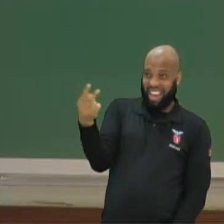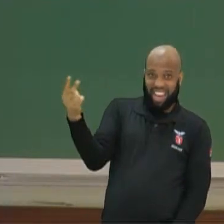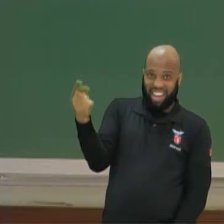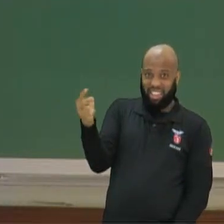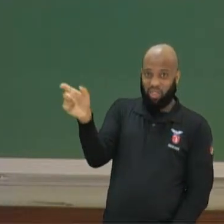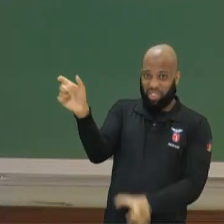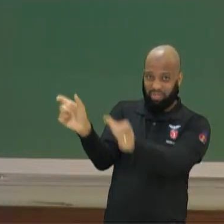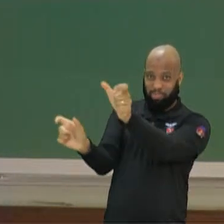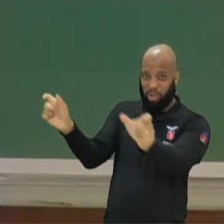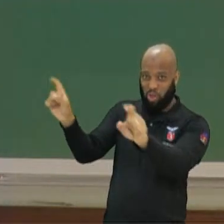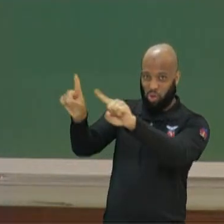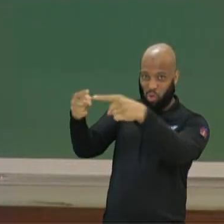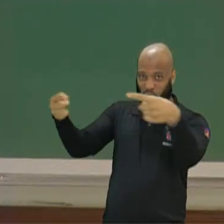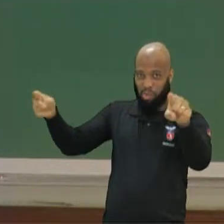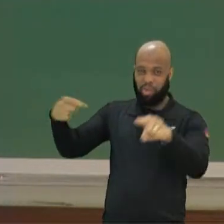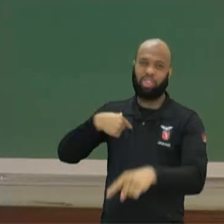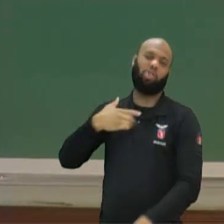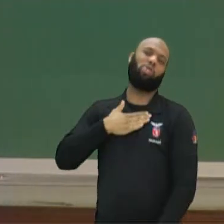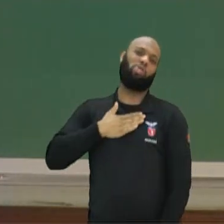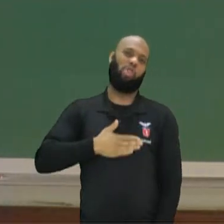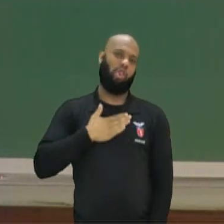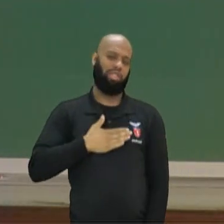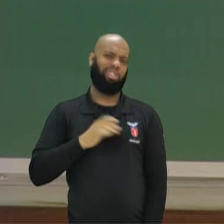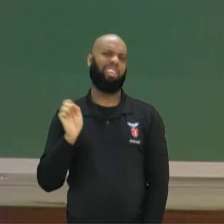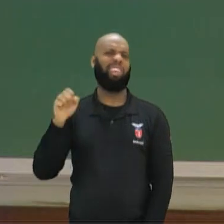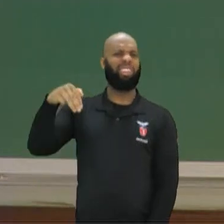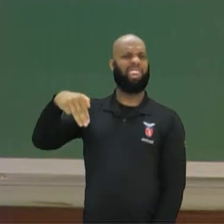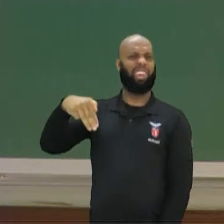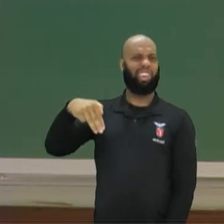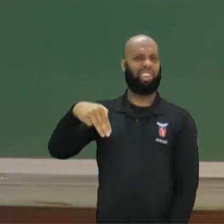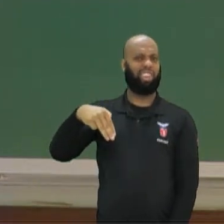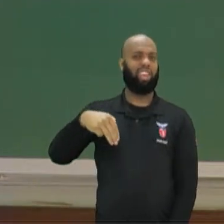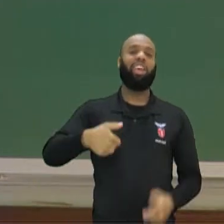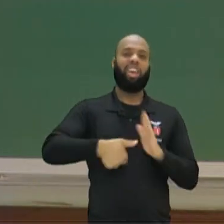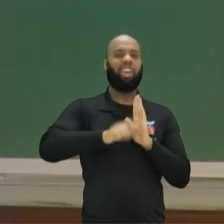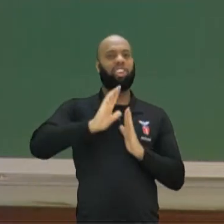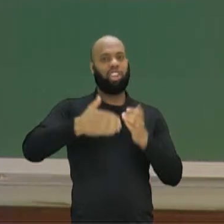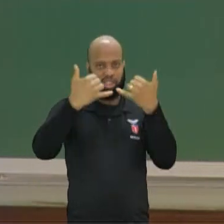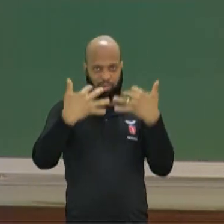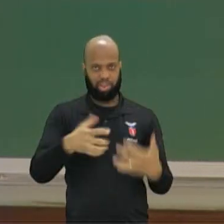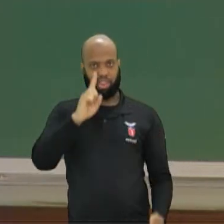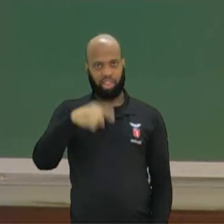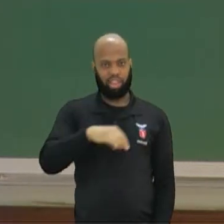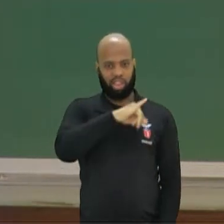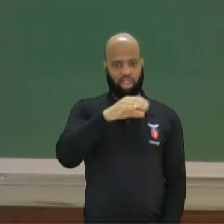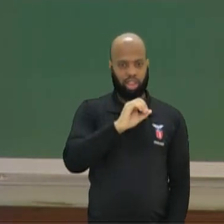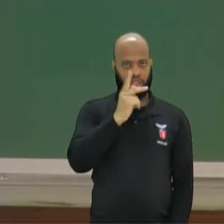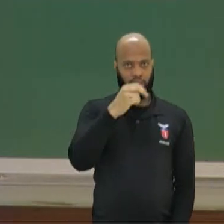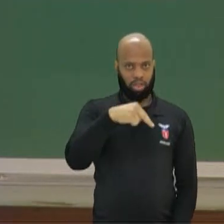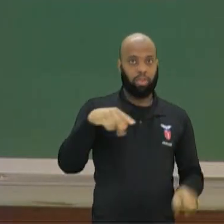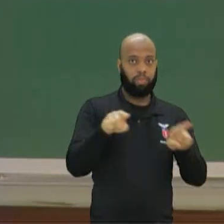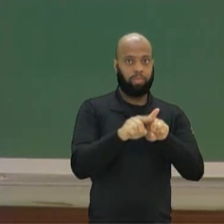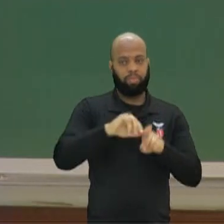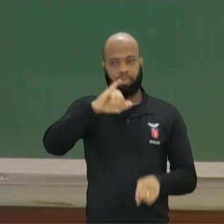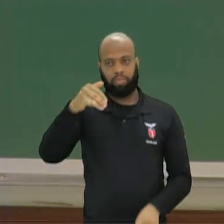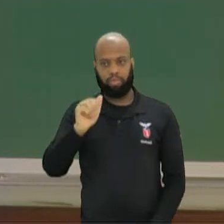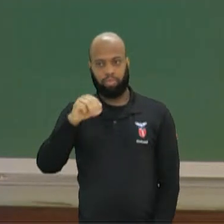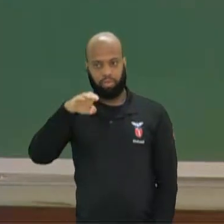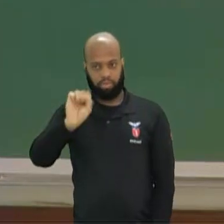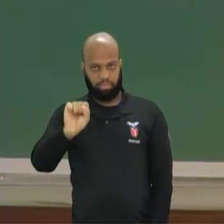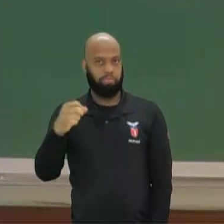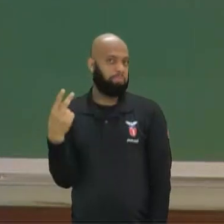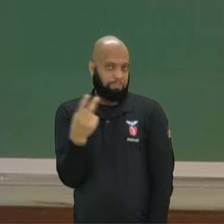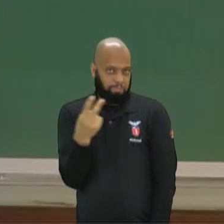gosto. Ou seja, aqueles artistas quais? Os dois nomes que apareceram ali, né? O John Mayer e o James